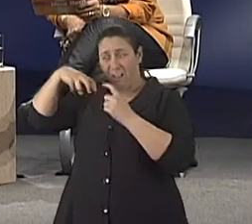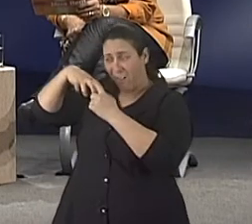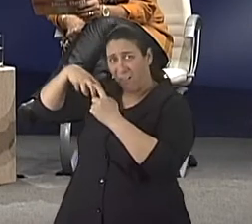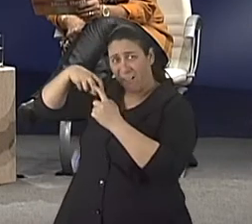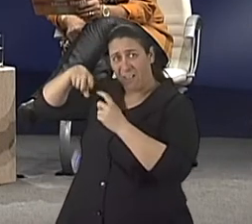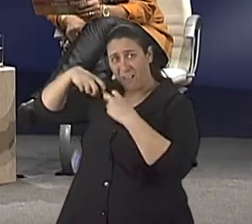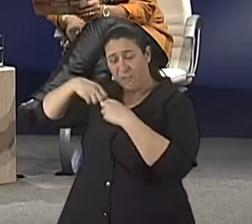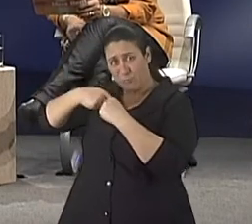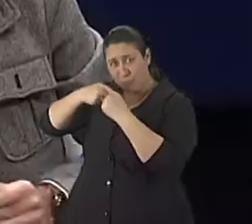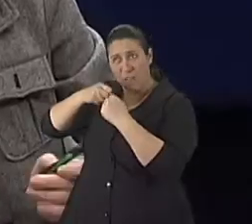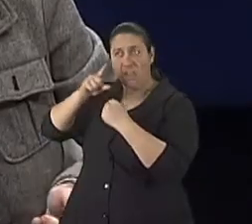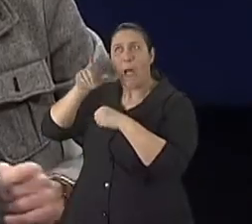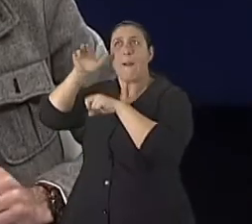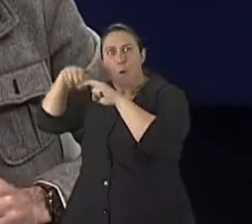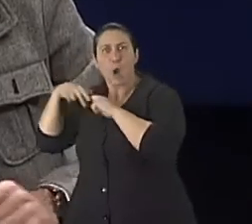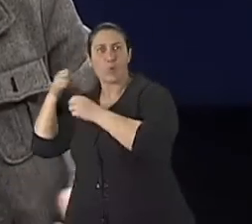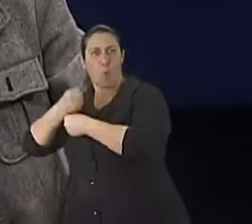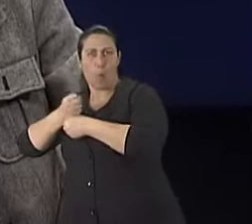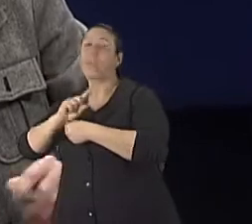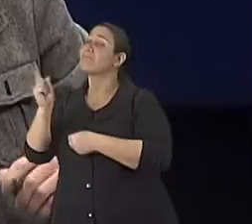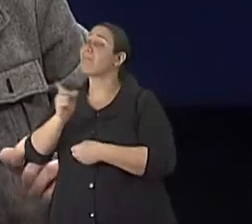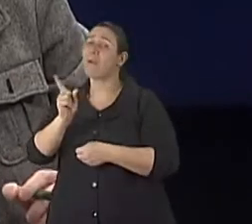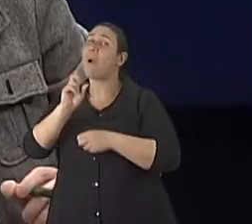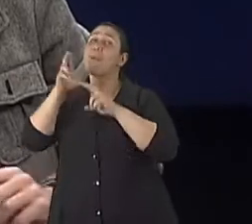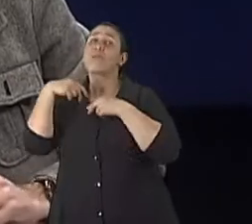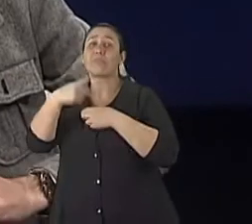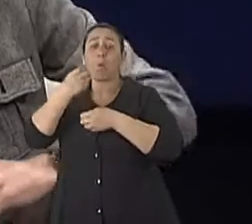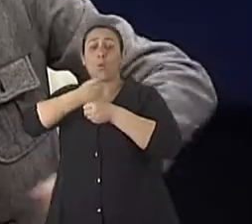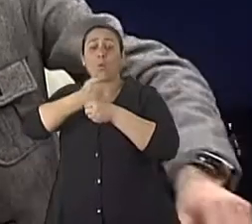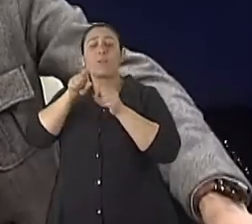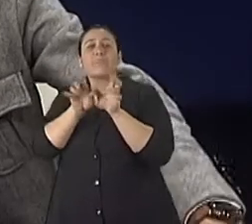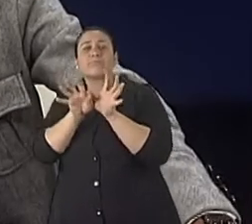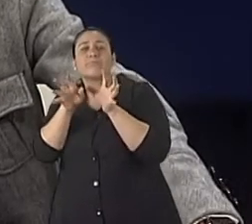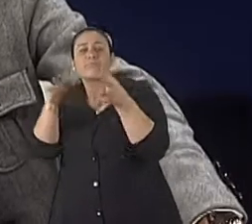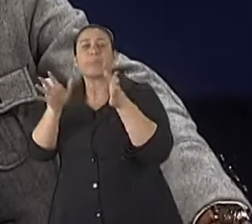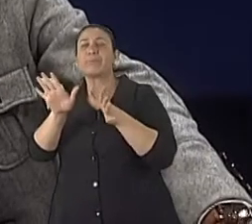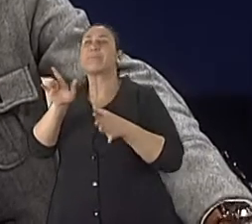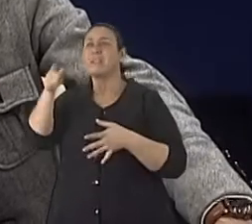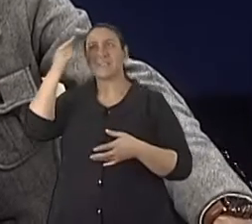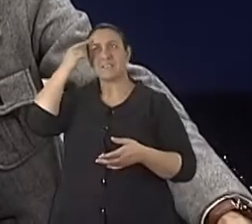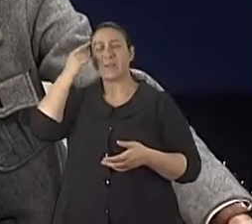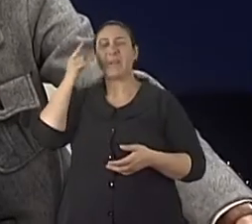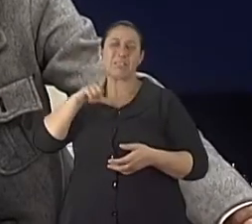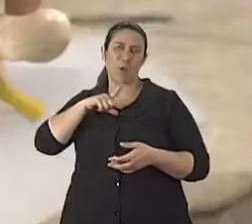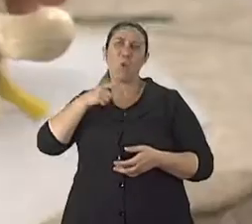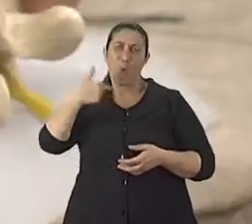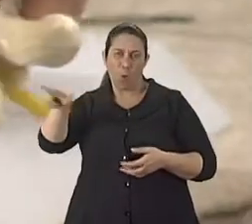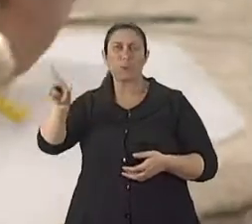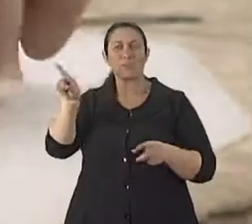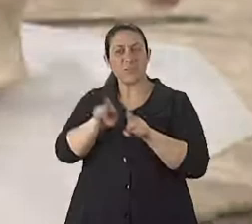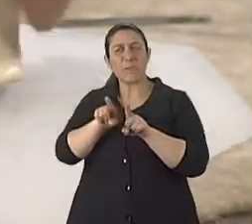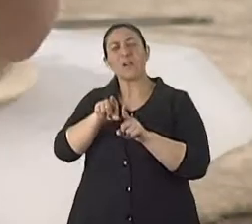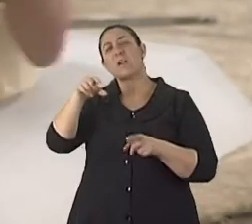coluna especificamente outra coisa que eu comentei anteriormente é longo ciatalgia um longa ciatalgia não é tão comum no idoso